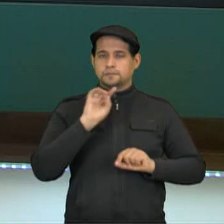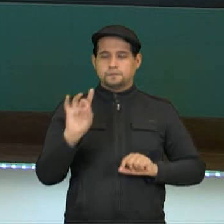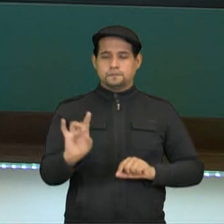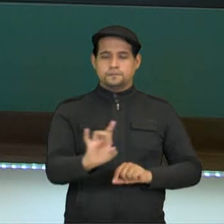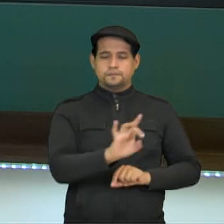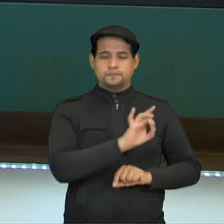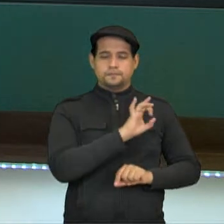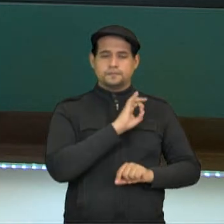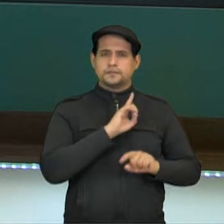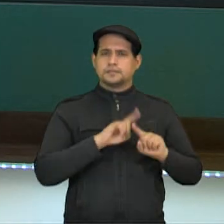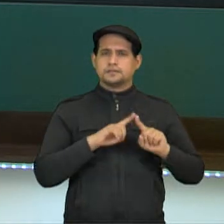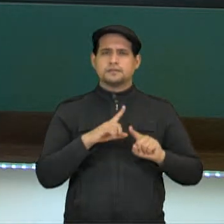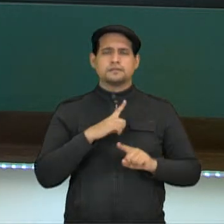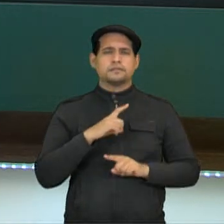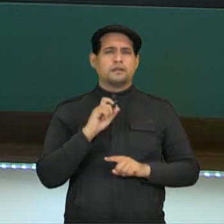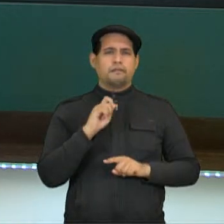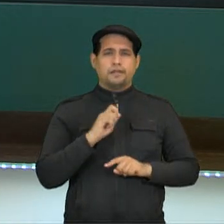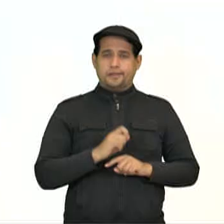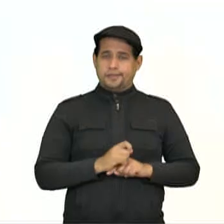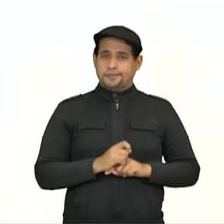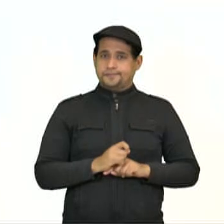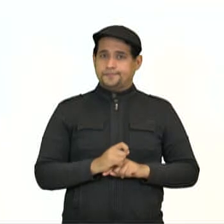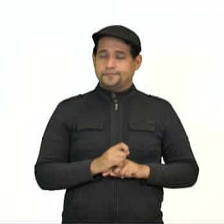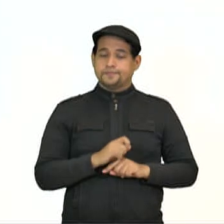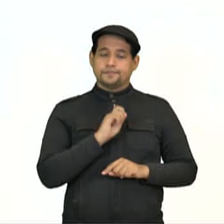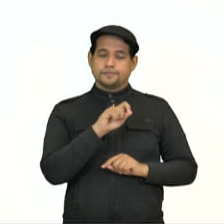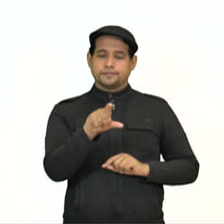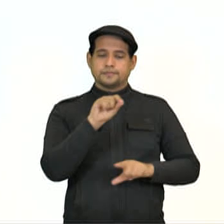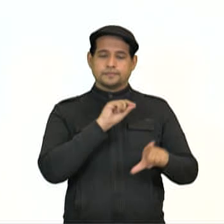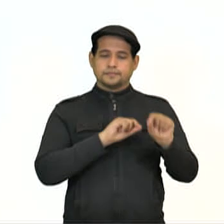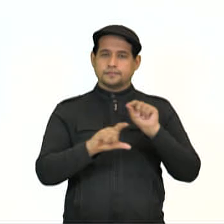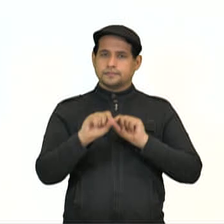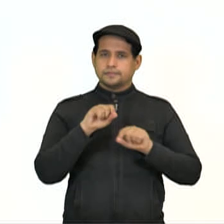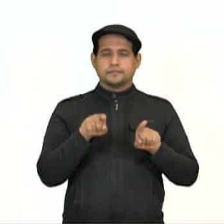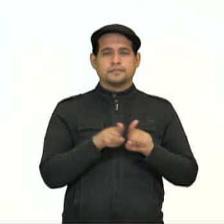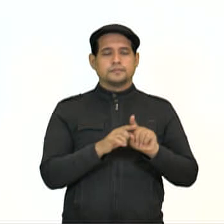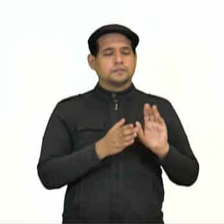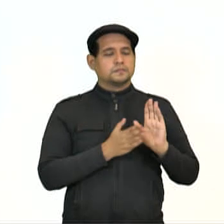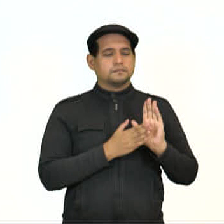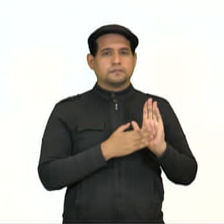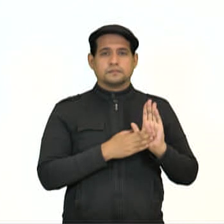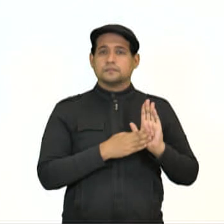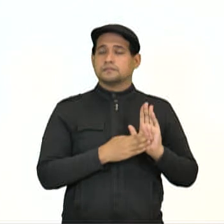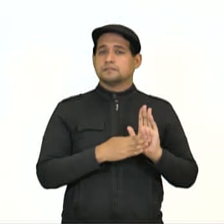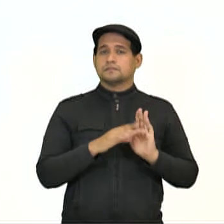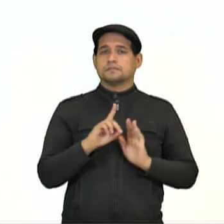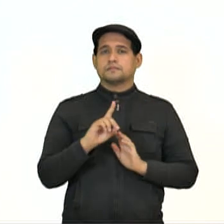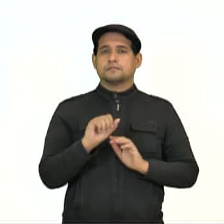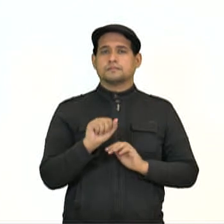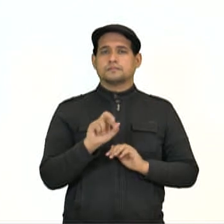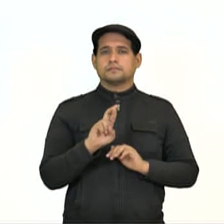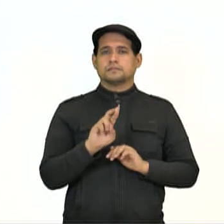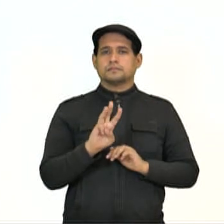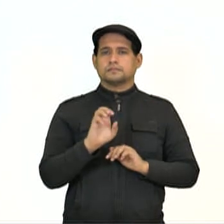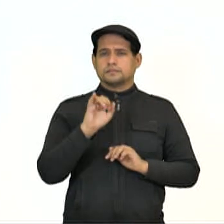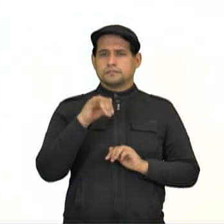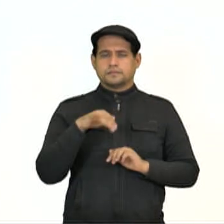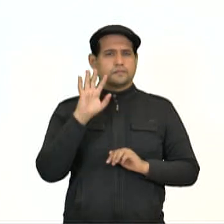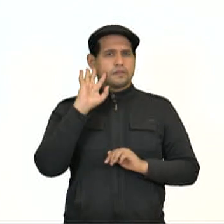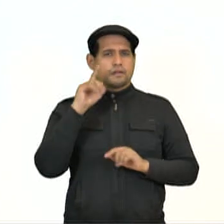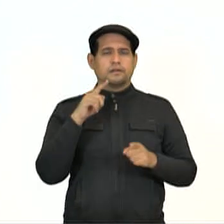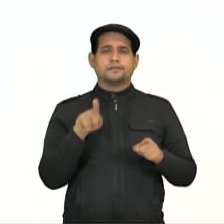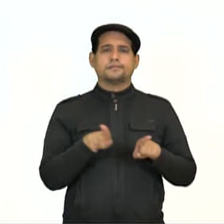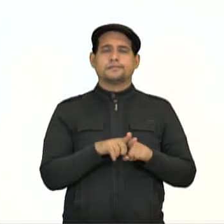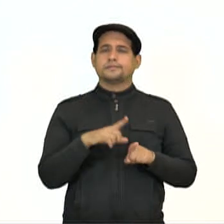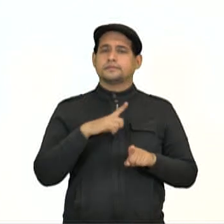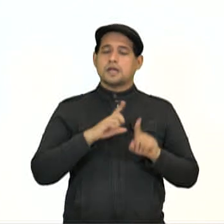indivíduos. Aqui a gente tem, então, que para que essa seleção natural proposta por Charles Darwin ocorra, é necessário que